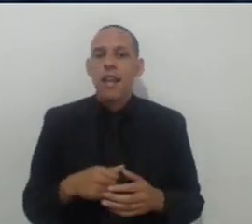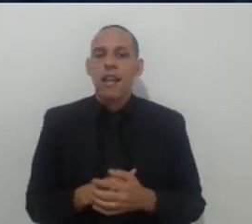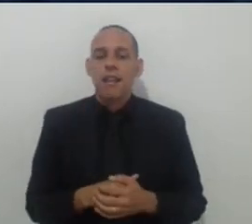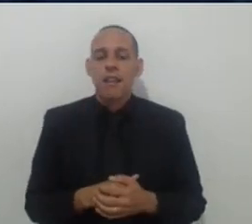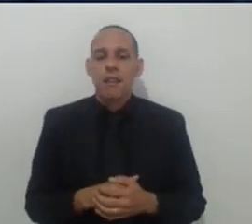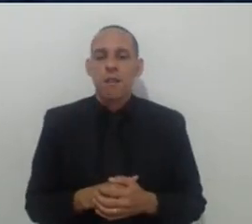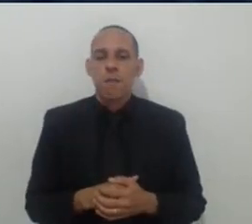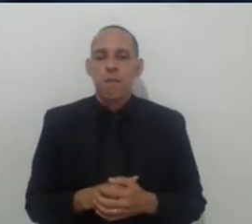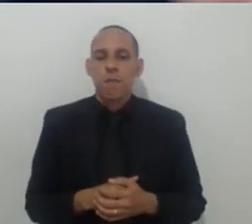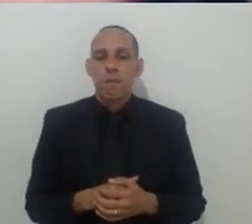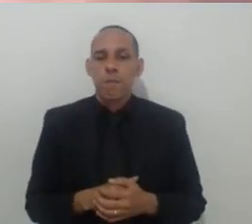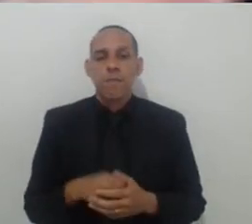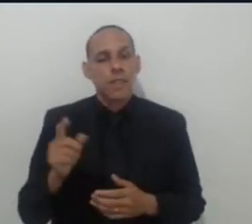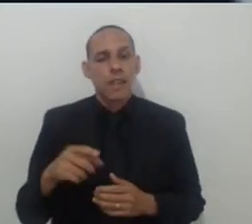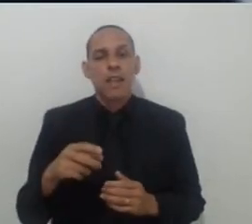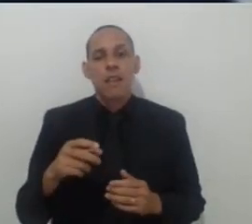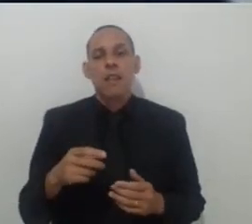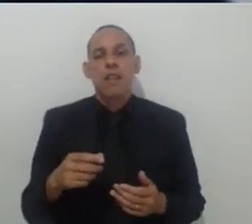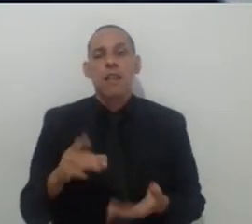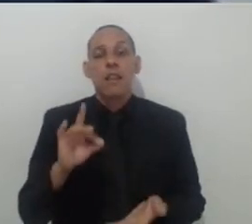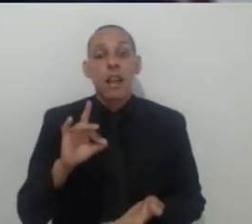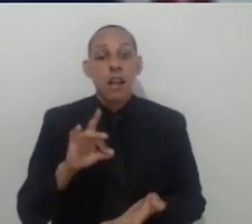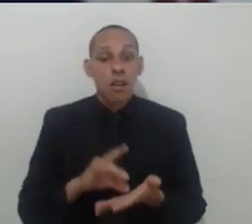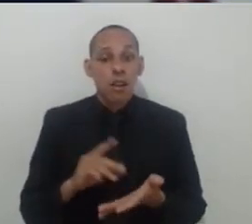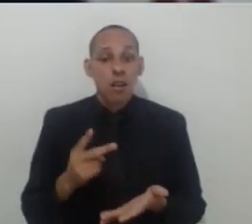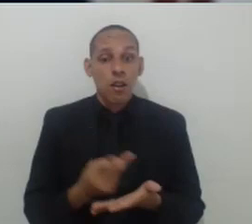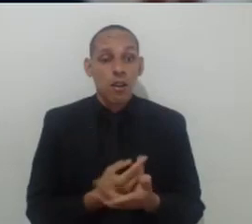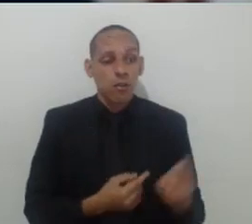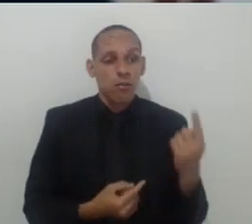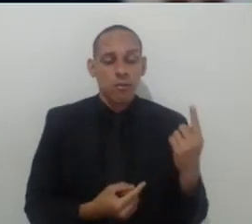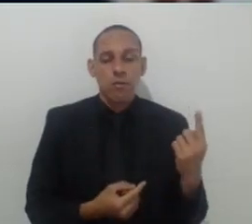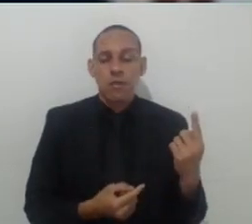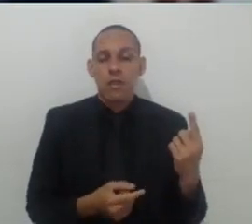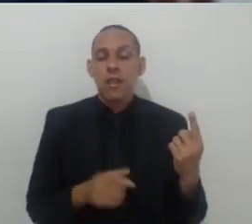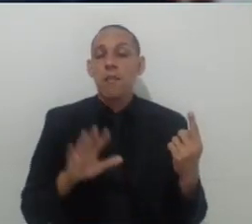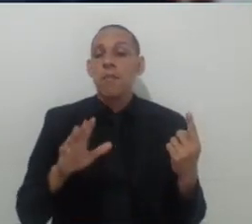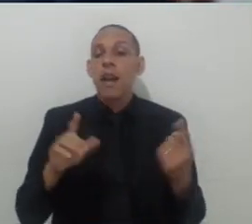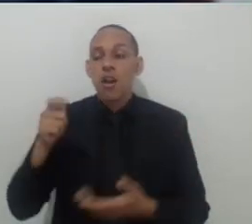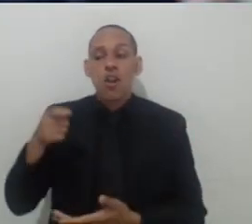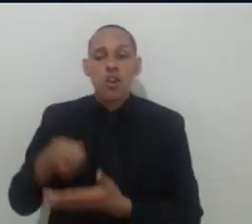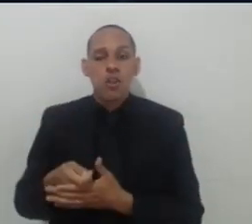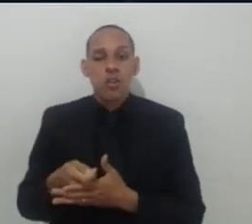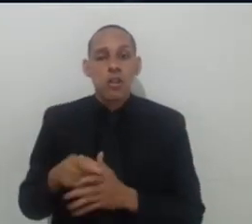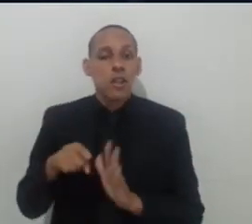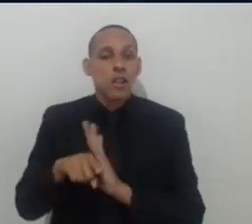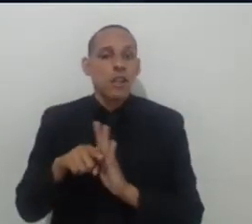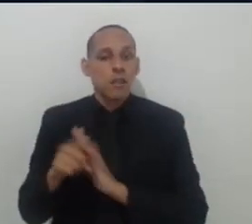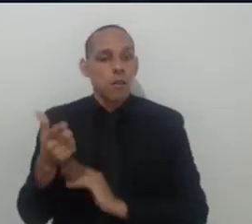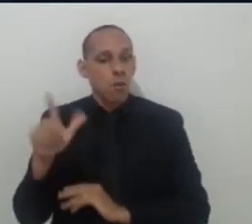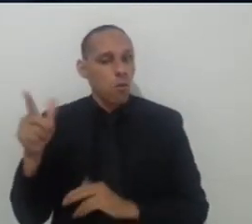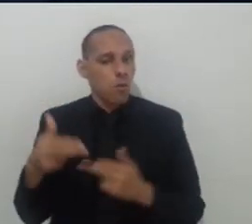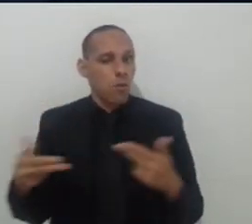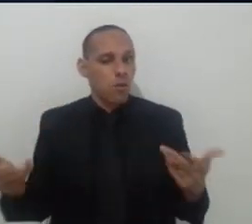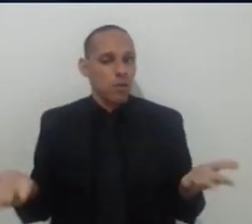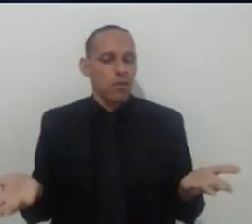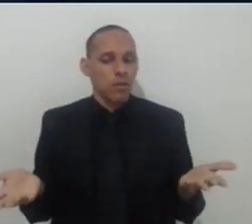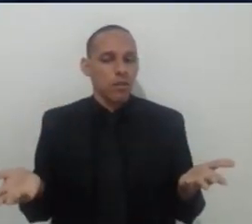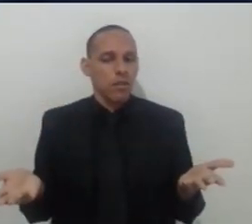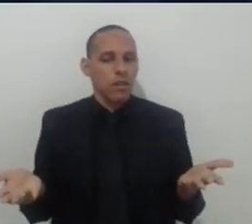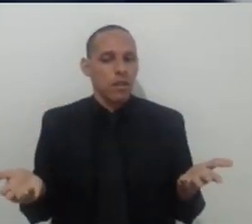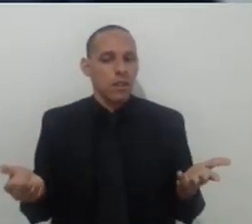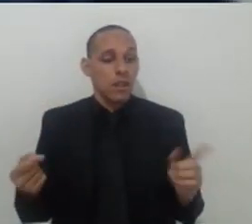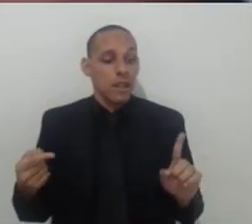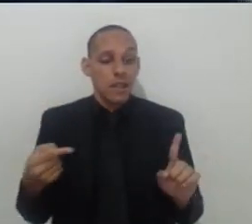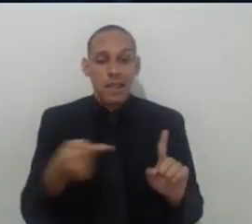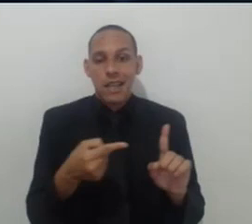a questão é exatamente essa. O fato foi um e a sentença examinou outra coisa. Examinou sem